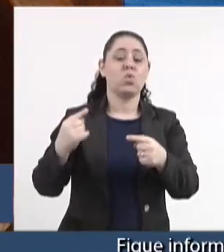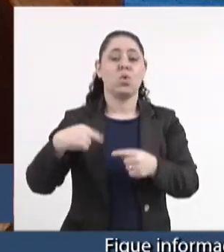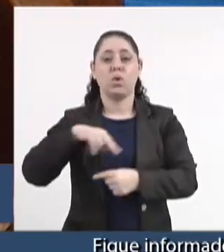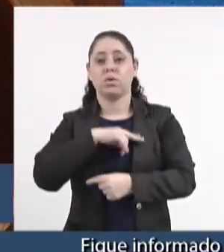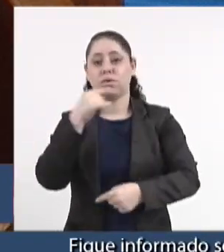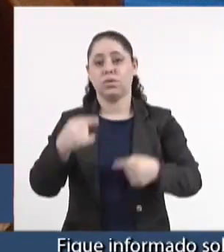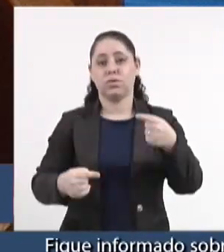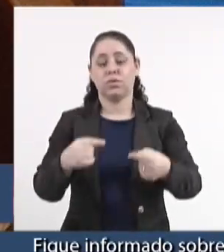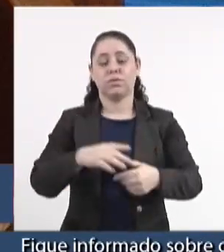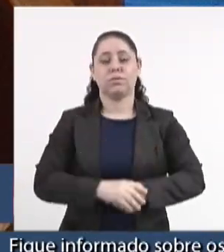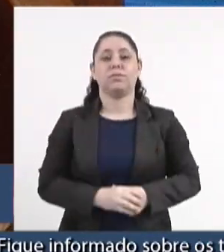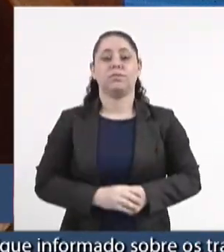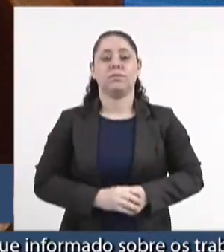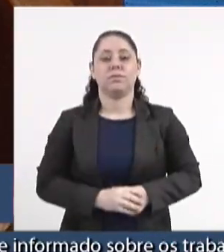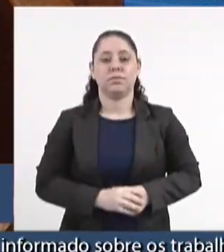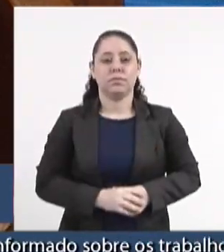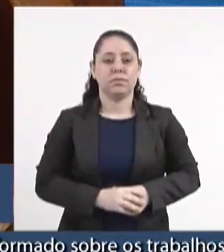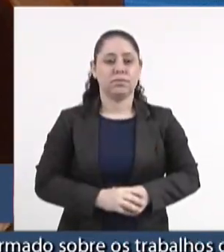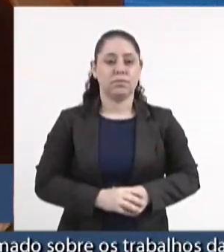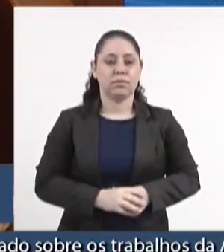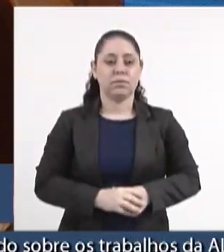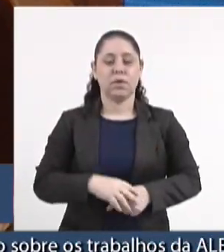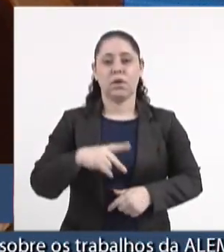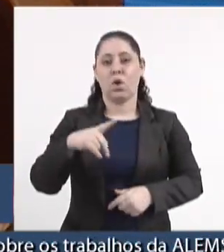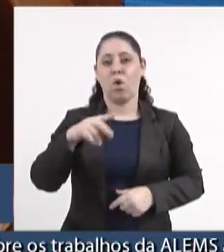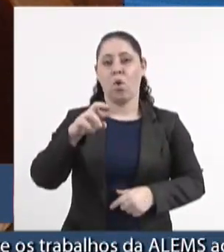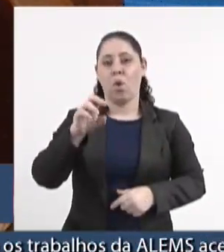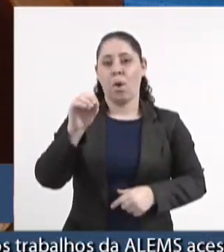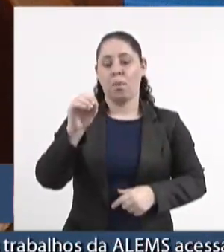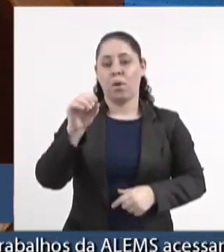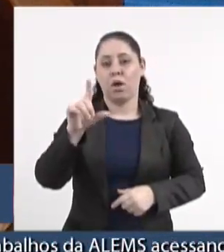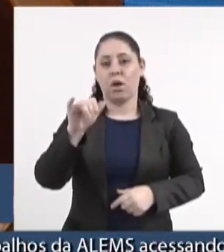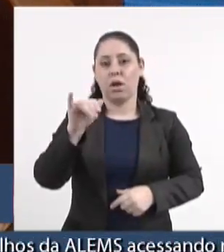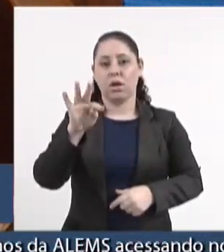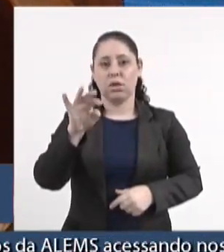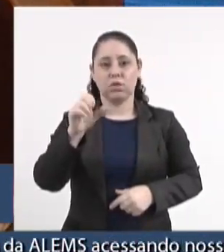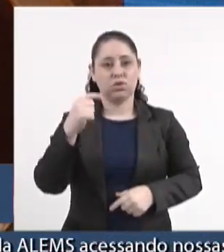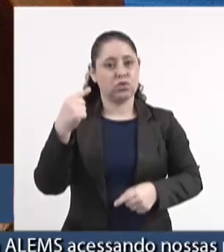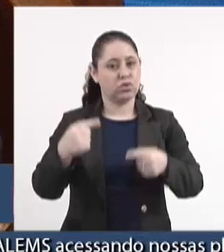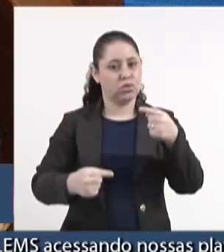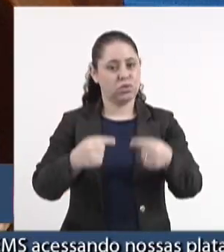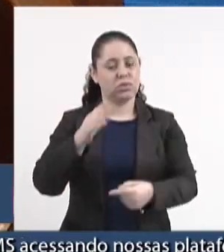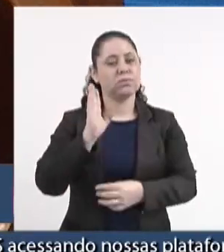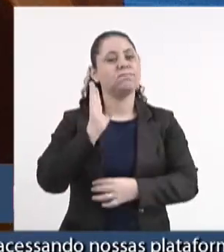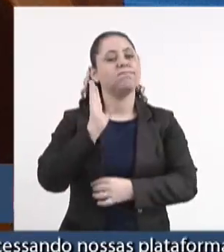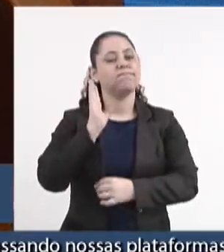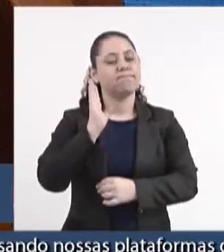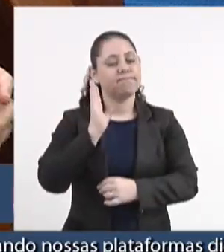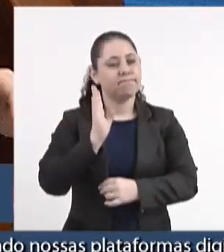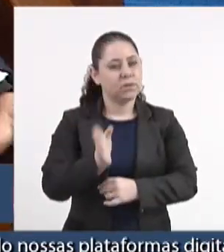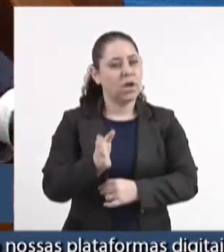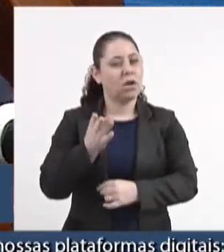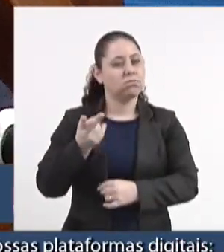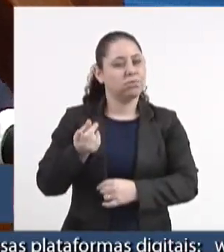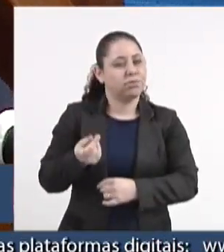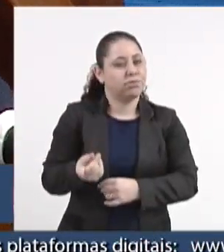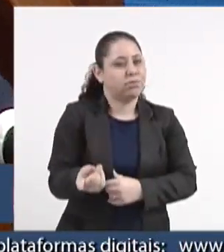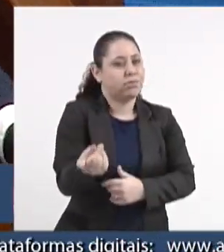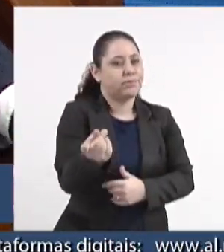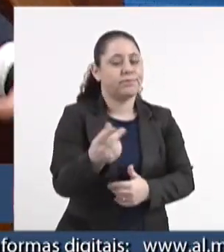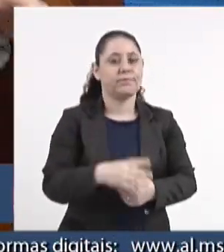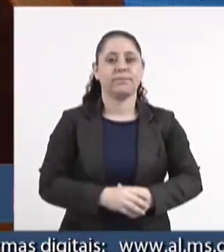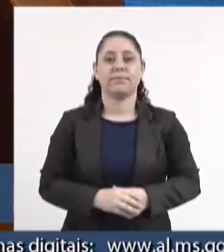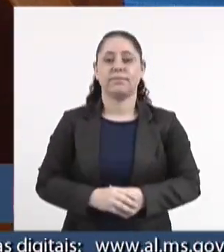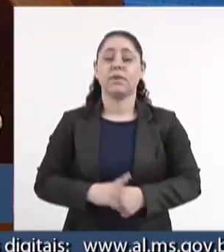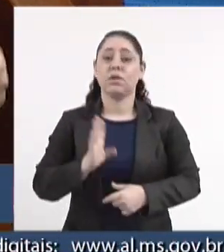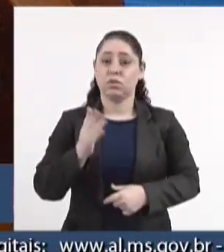estamos discutindo. O Proleite, que já estamos discutindo há muito tempo,